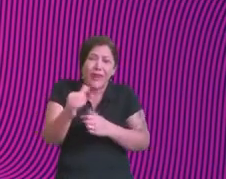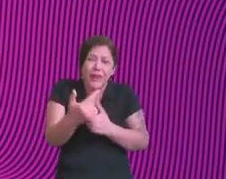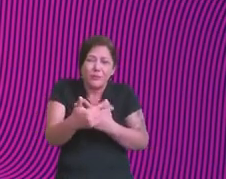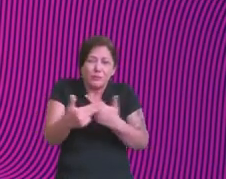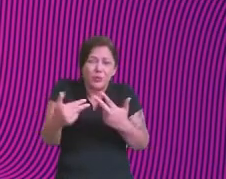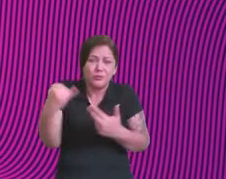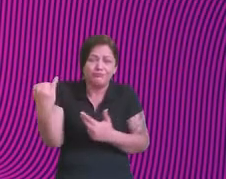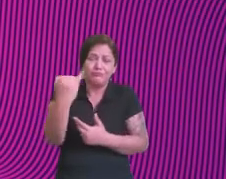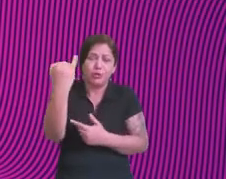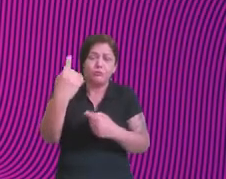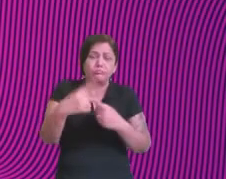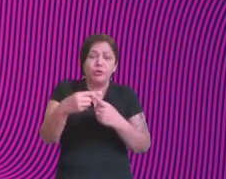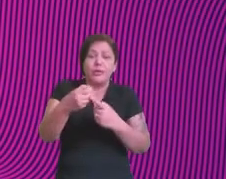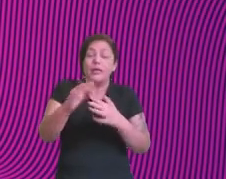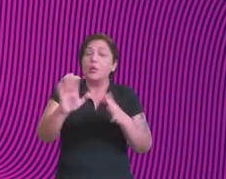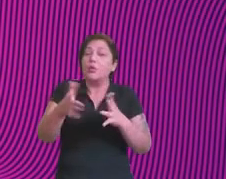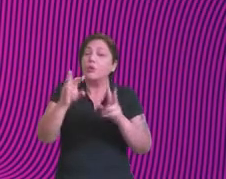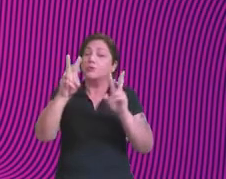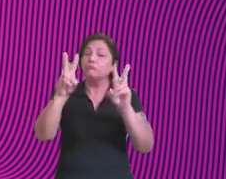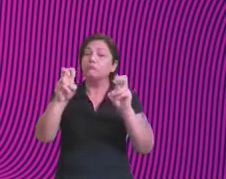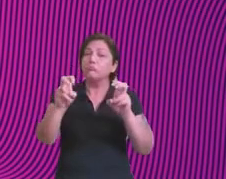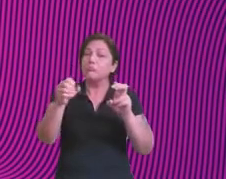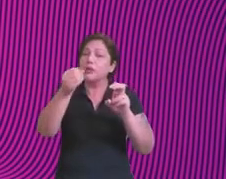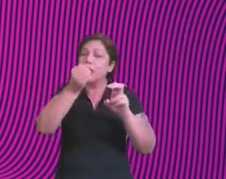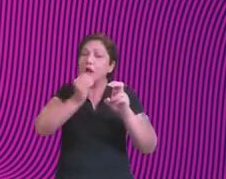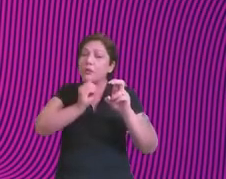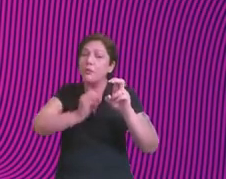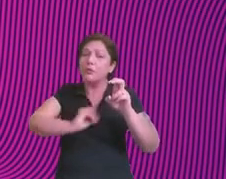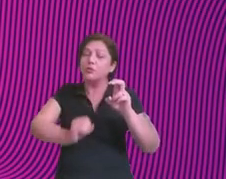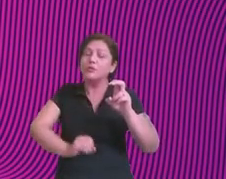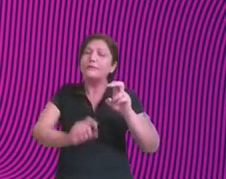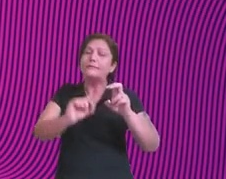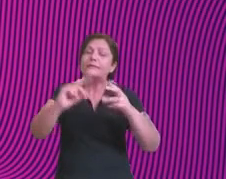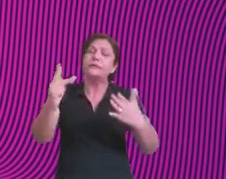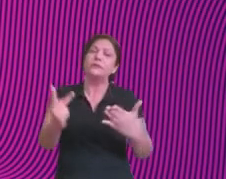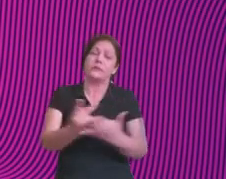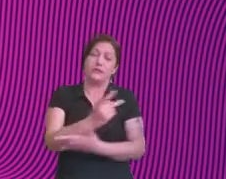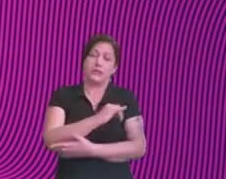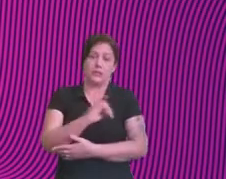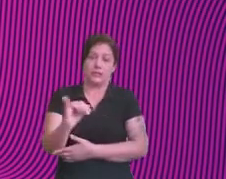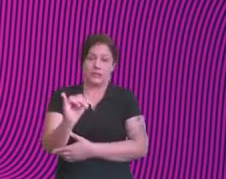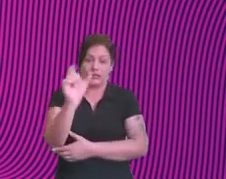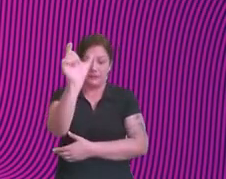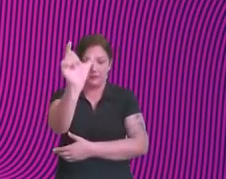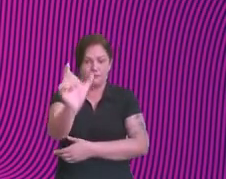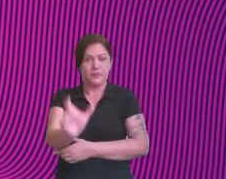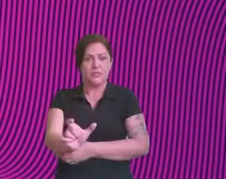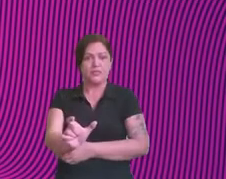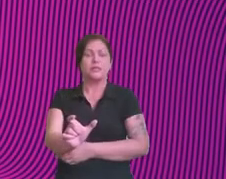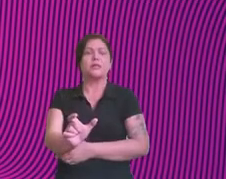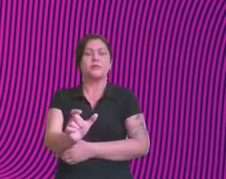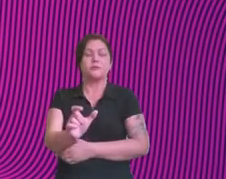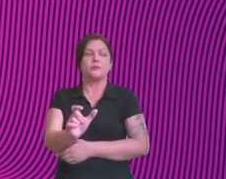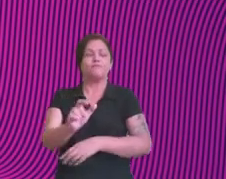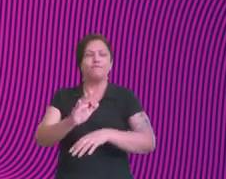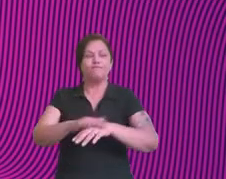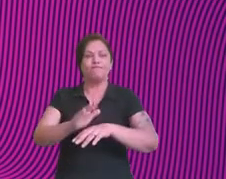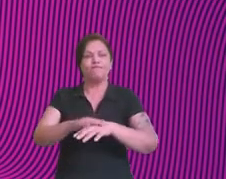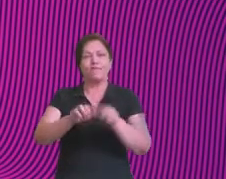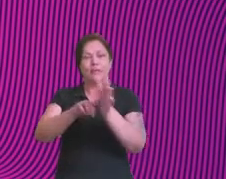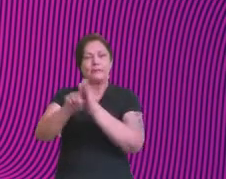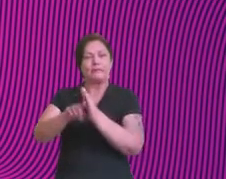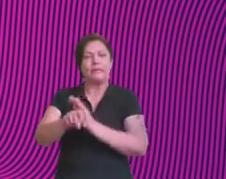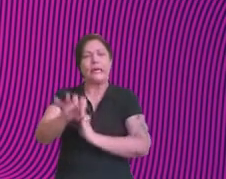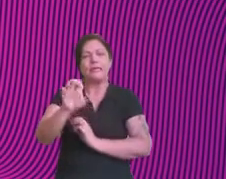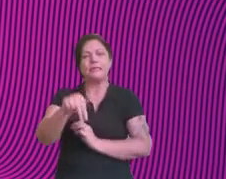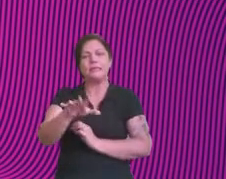ecoendoscopia. Eu acho que essa paciente tivesse uma endoscopia bem feita. Quando eu falo bem feita, é entre aspas.